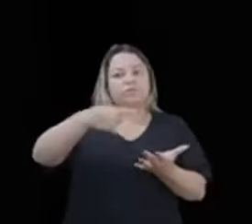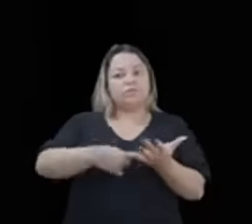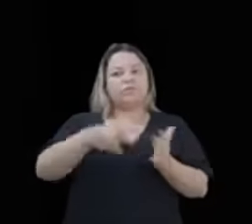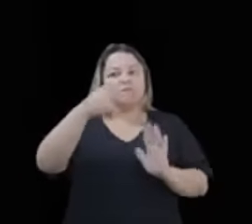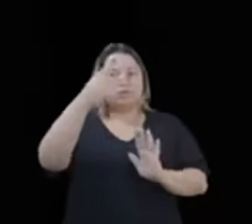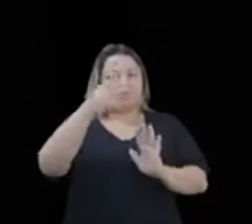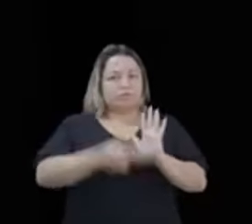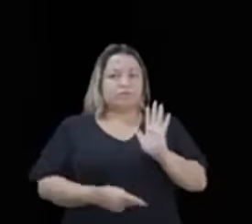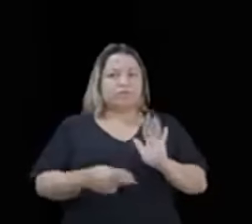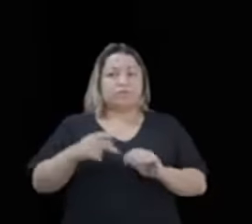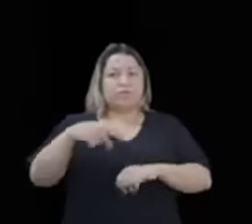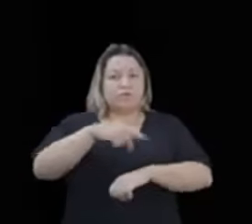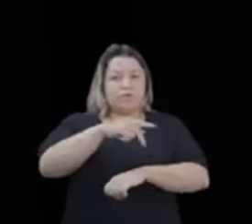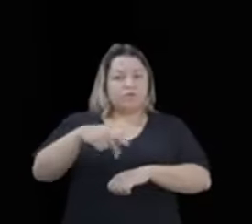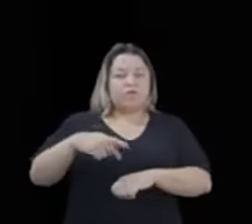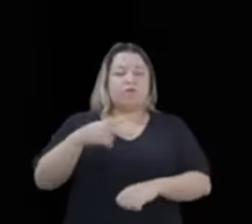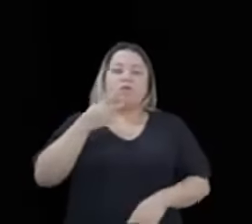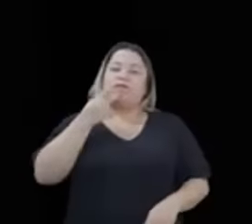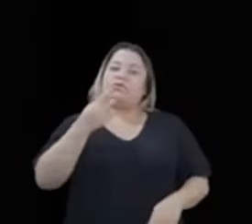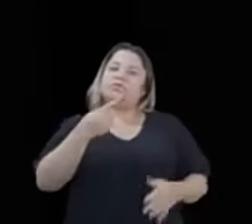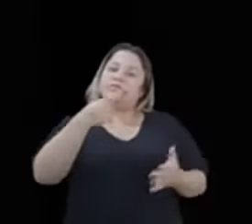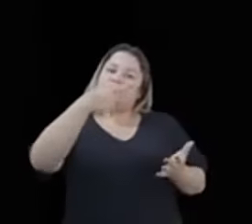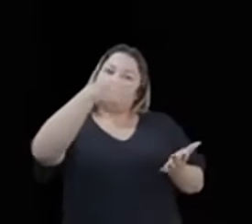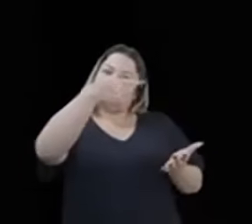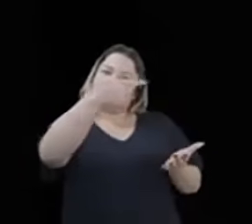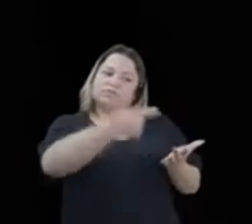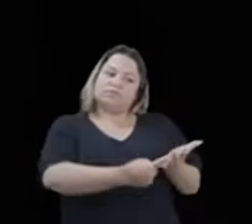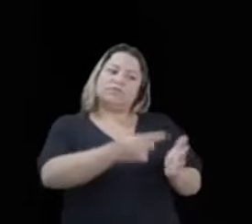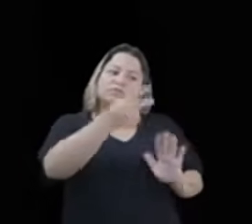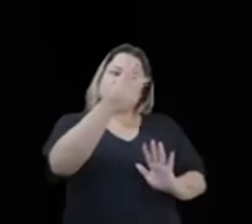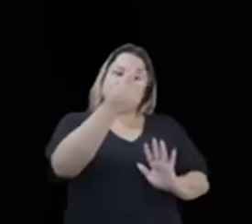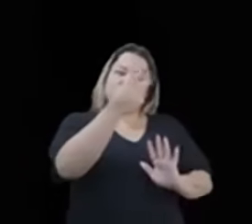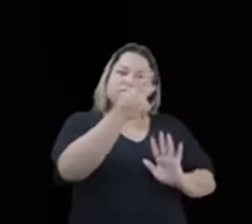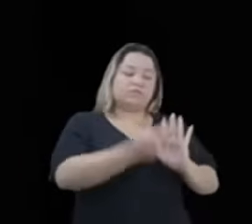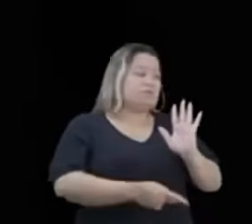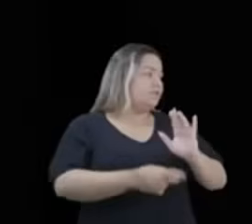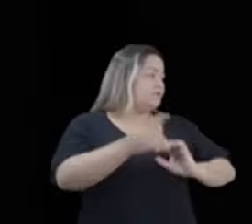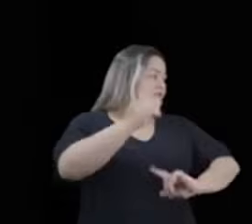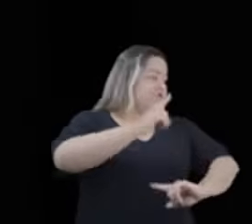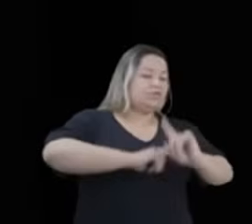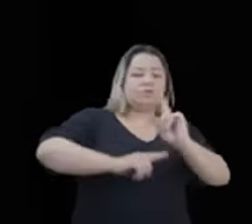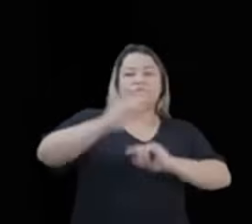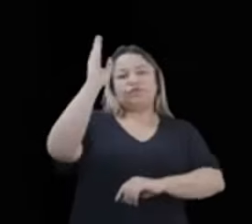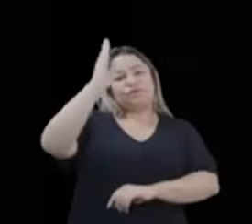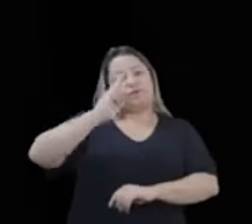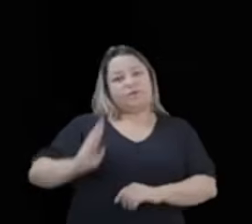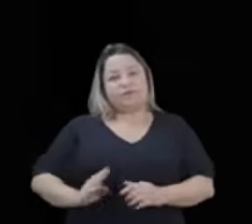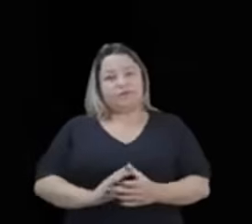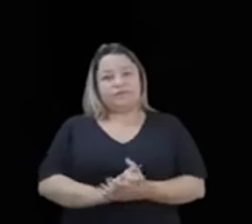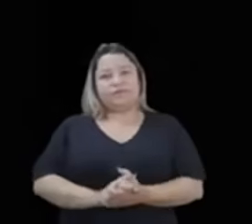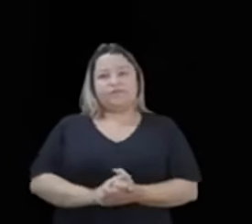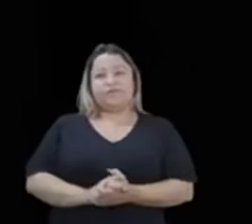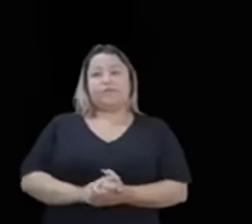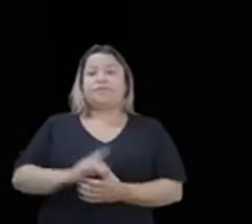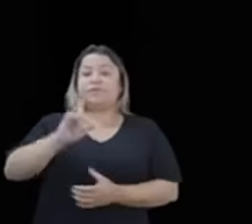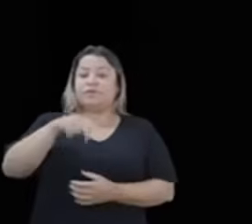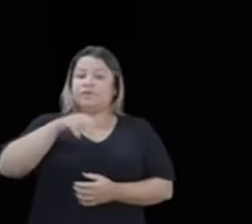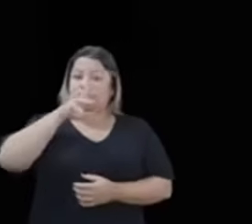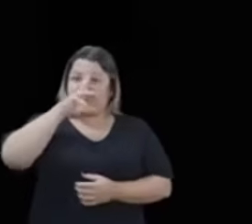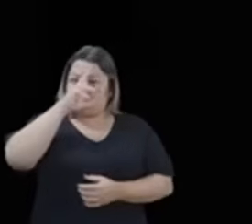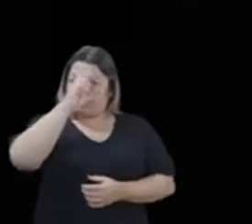de país, reafirmarmos um projeto de construção de um Brasil que seja